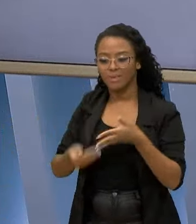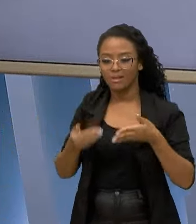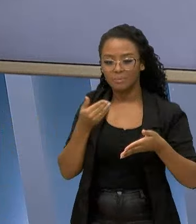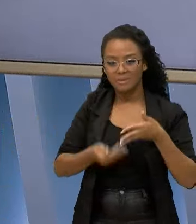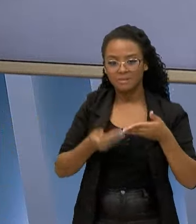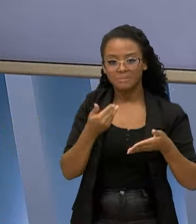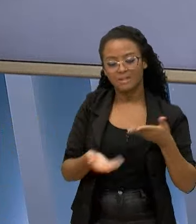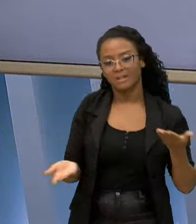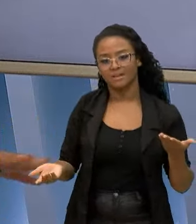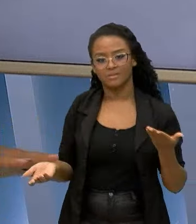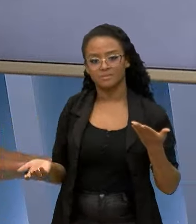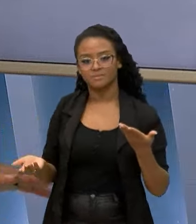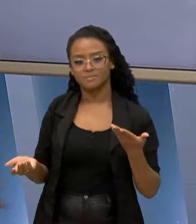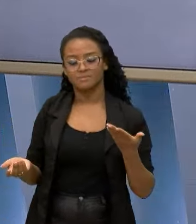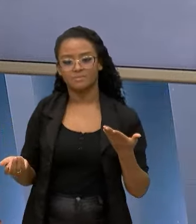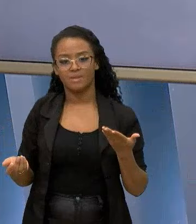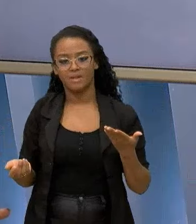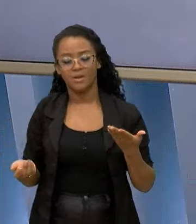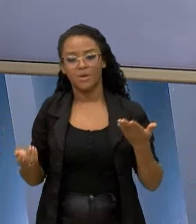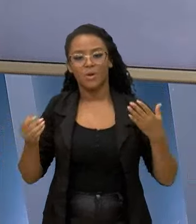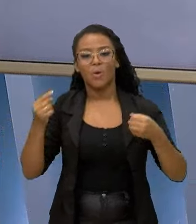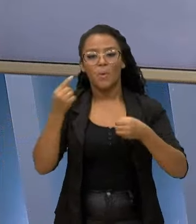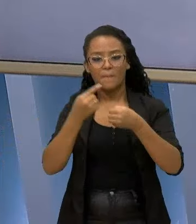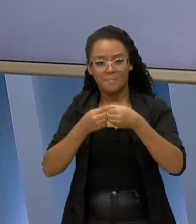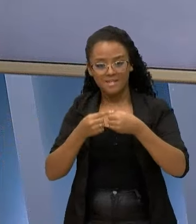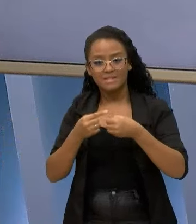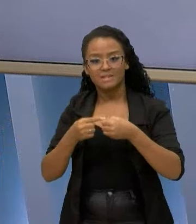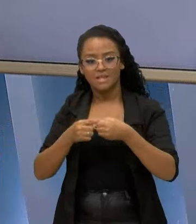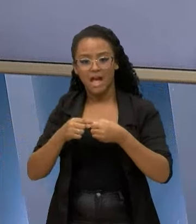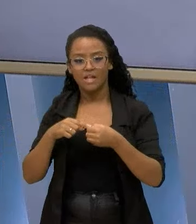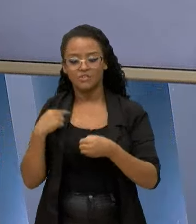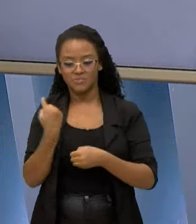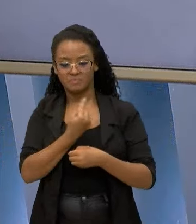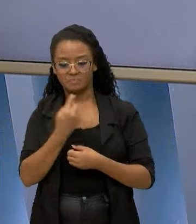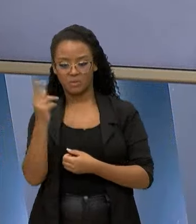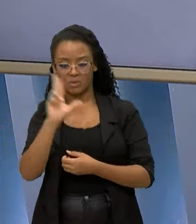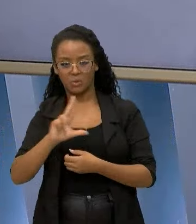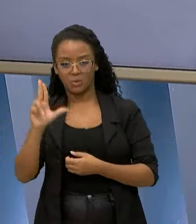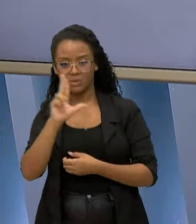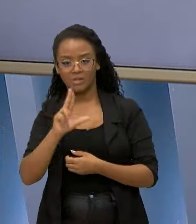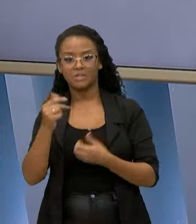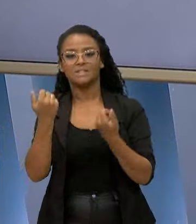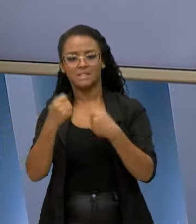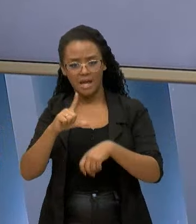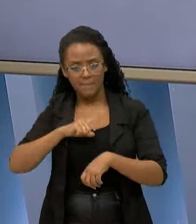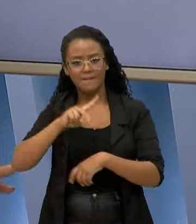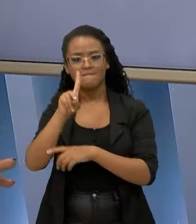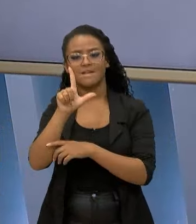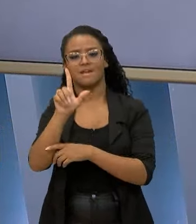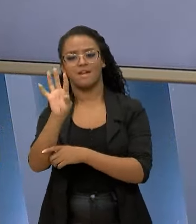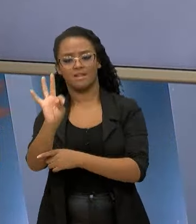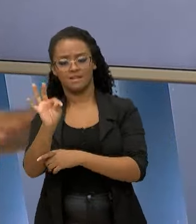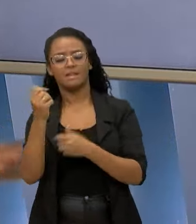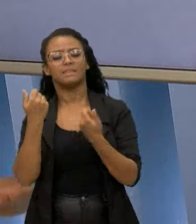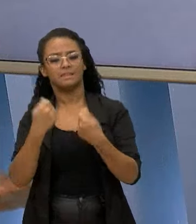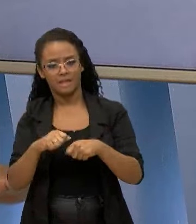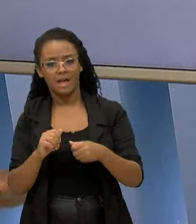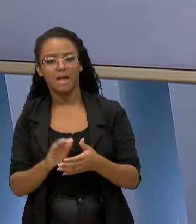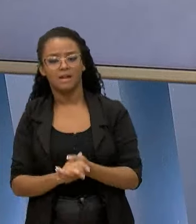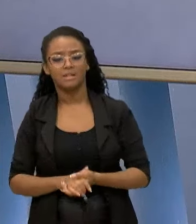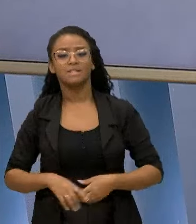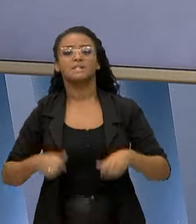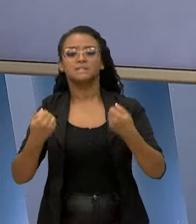como a nossa tem plena condição de ter um VLT. Uma cidade plana como a nossa tem plena condição de ter até